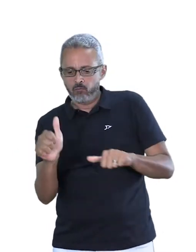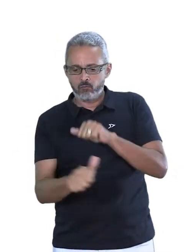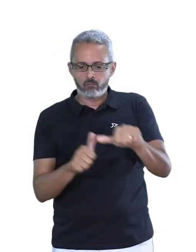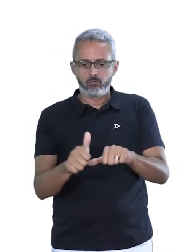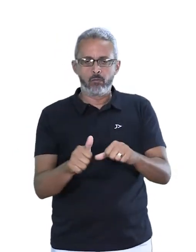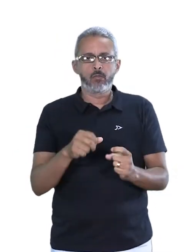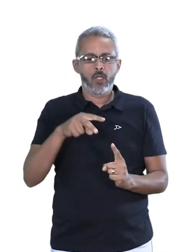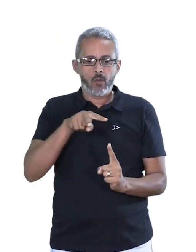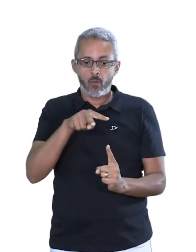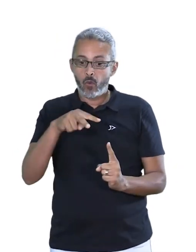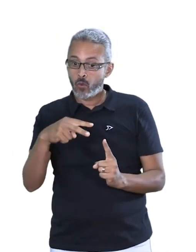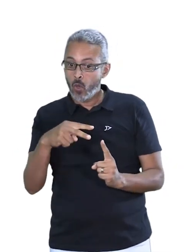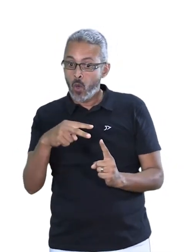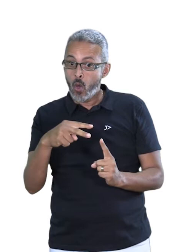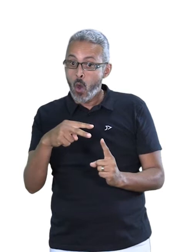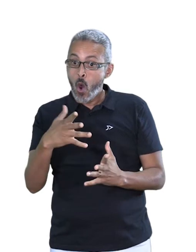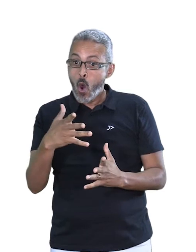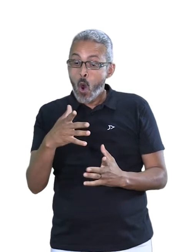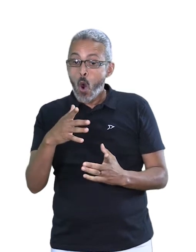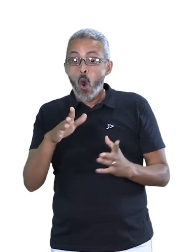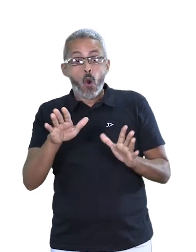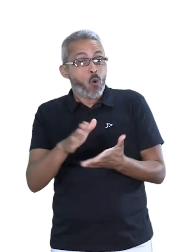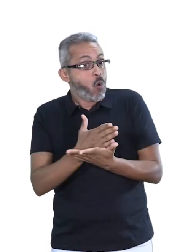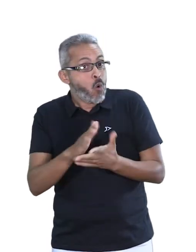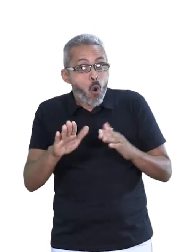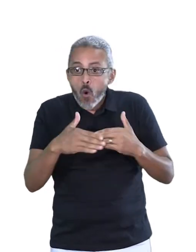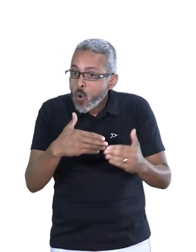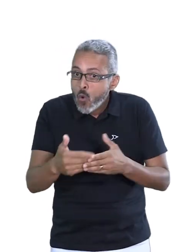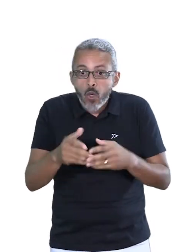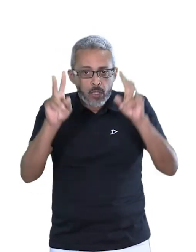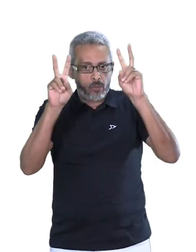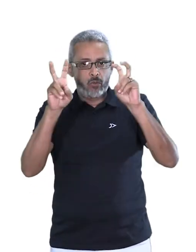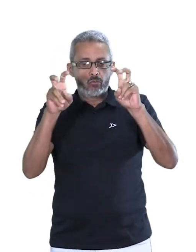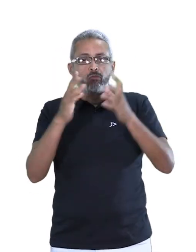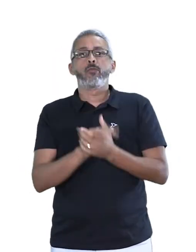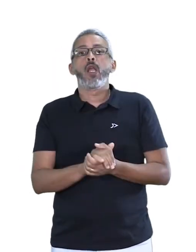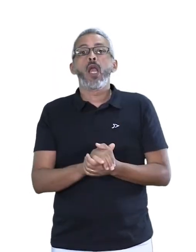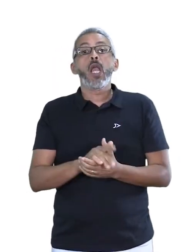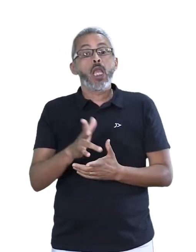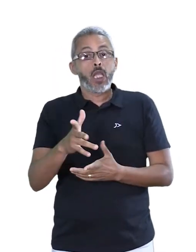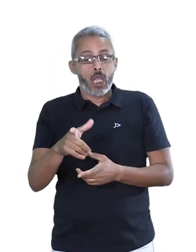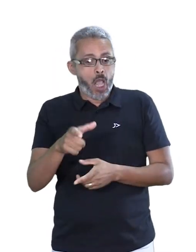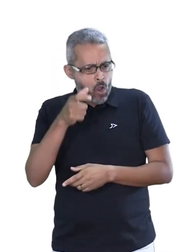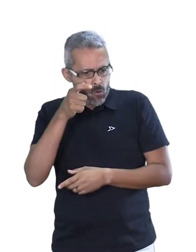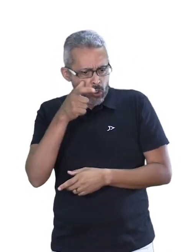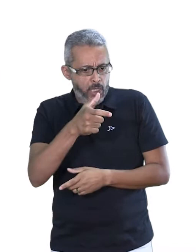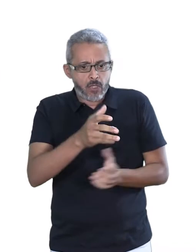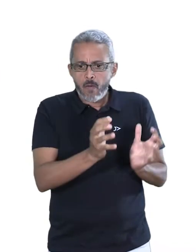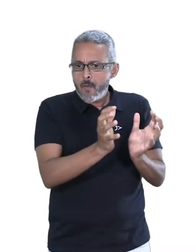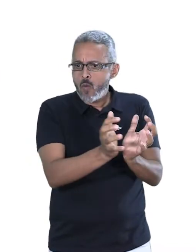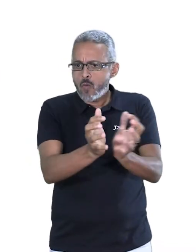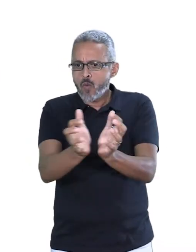seu ponto de vista a respeito de um determinado assunto ou mobilizá-los para uma causa de interesse